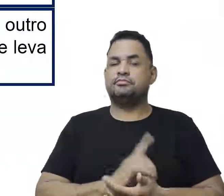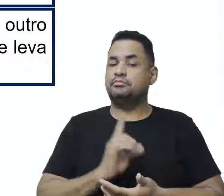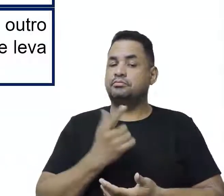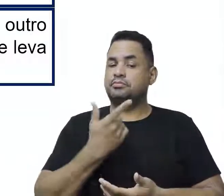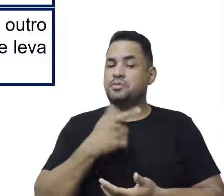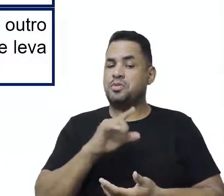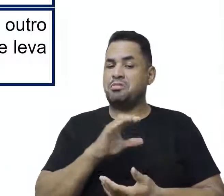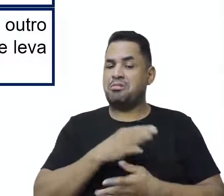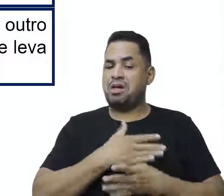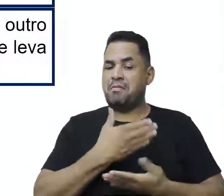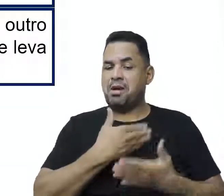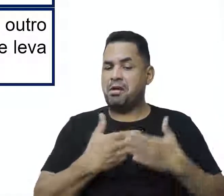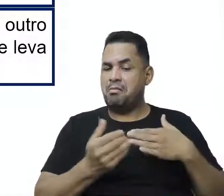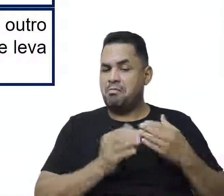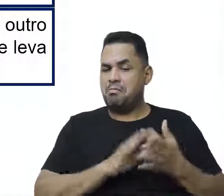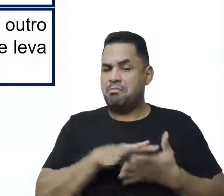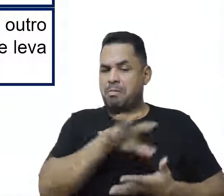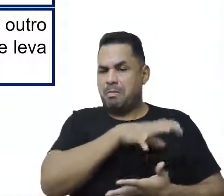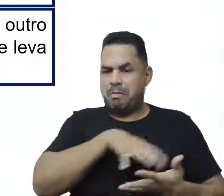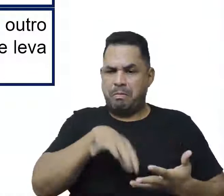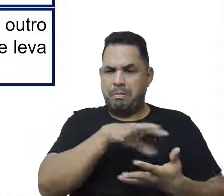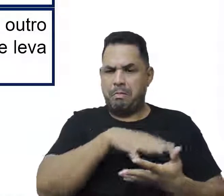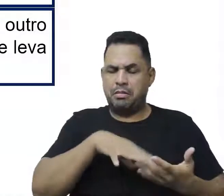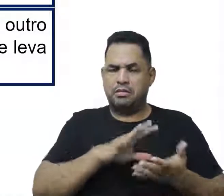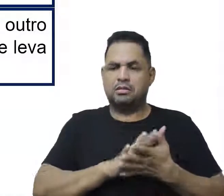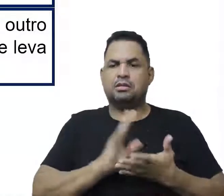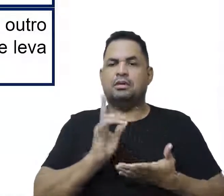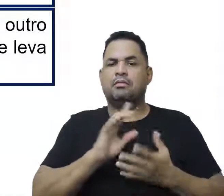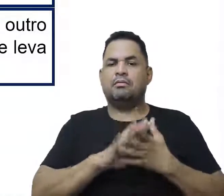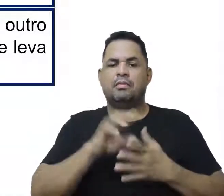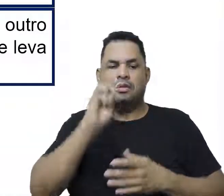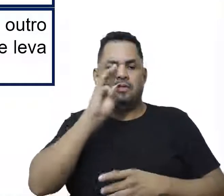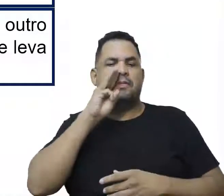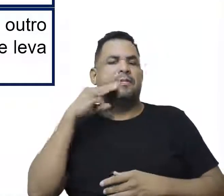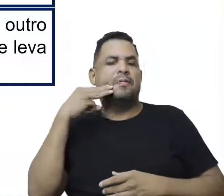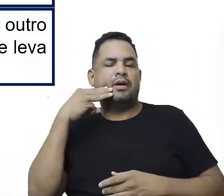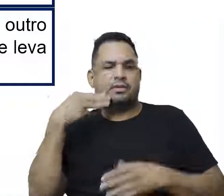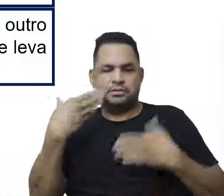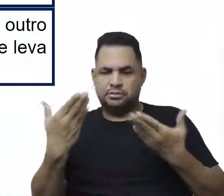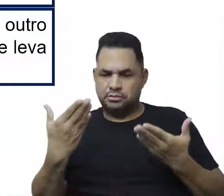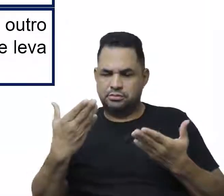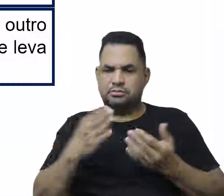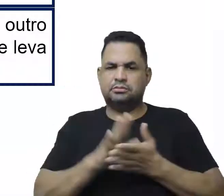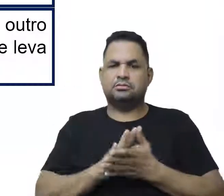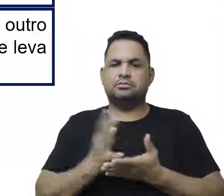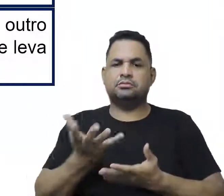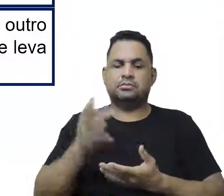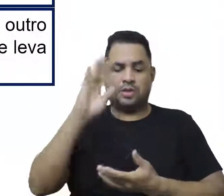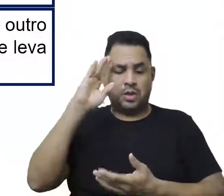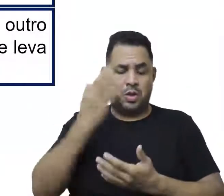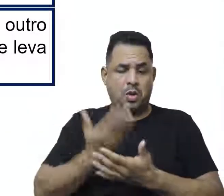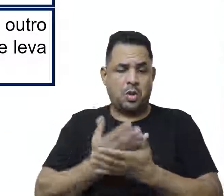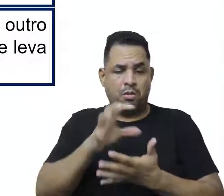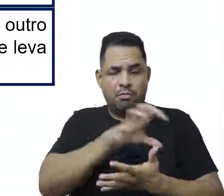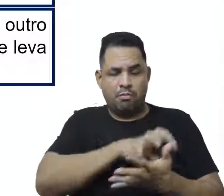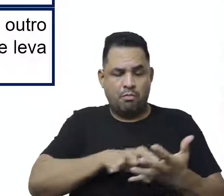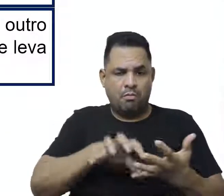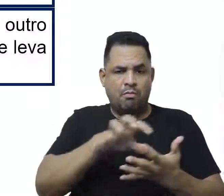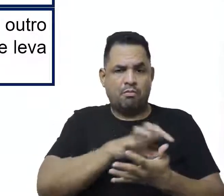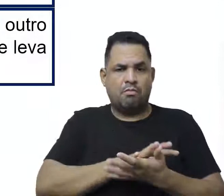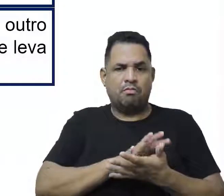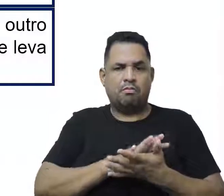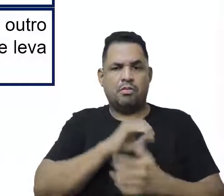ele não queria desordem queria que continuasse a ordem já Marques não o Marcos ele só acreditava na Revolução